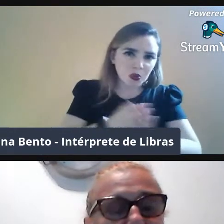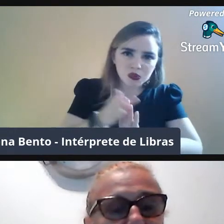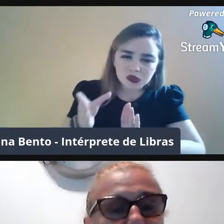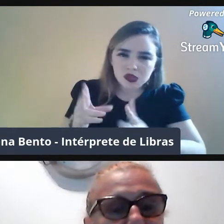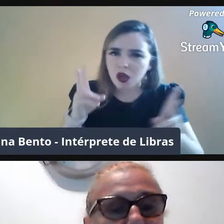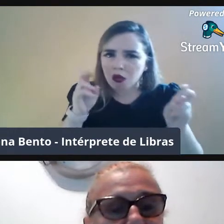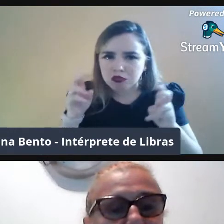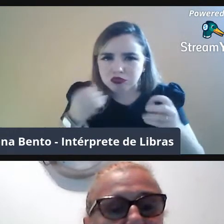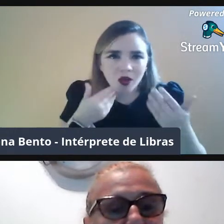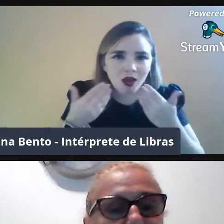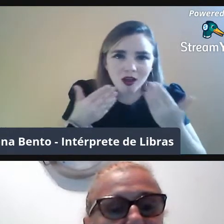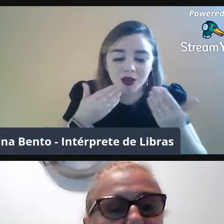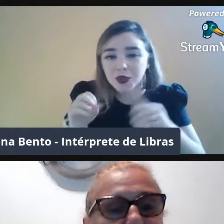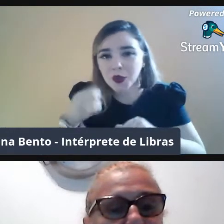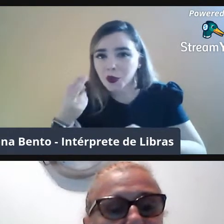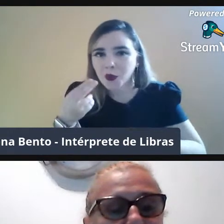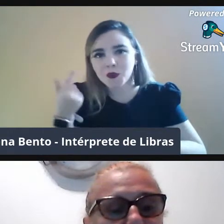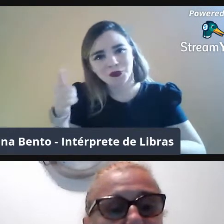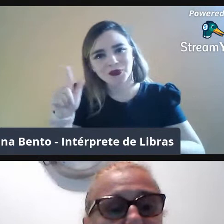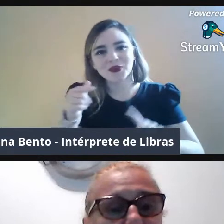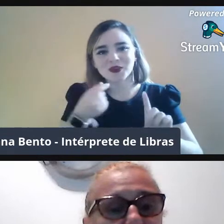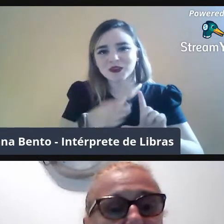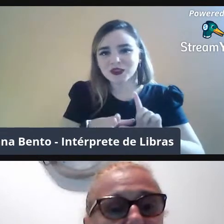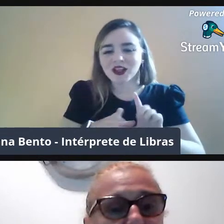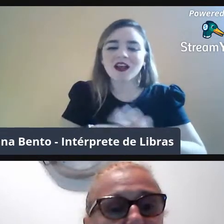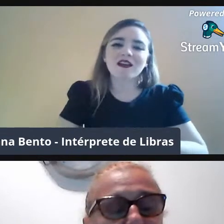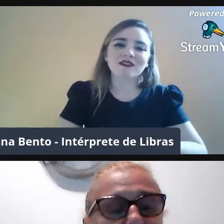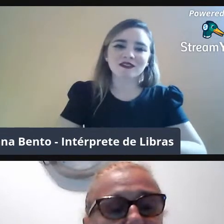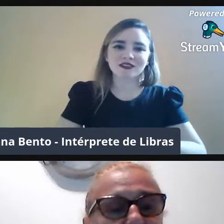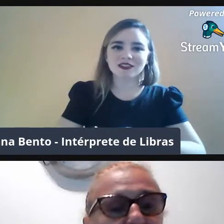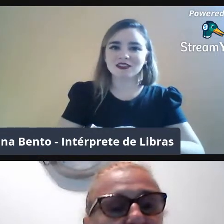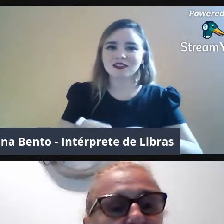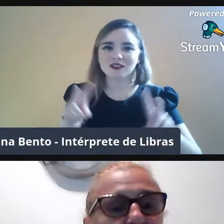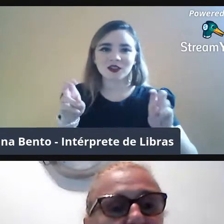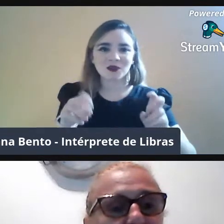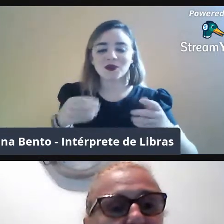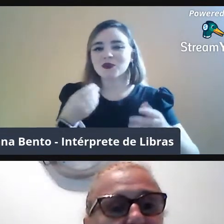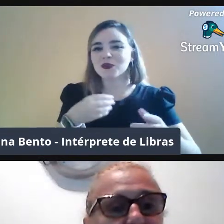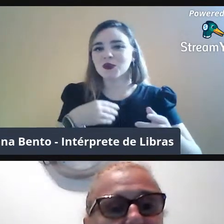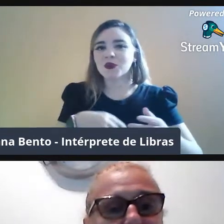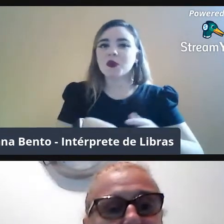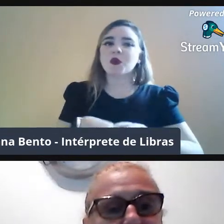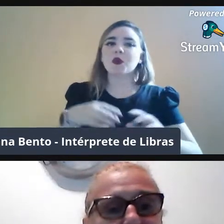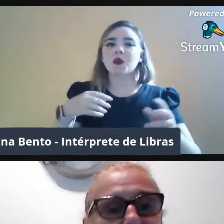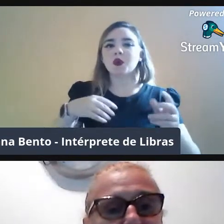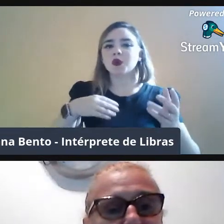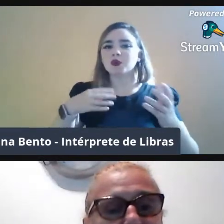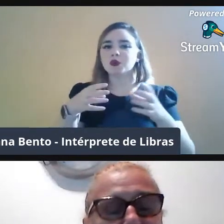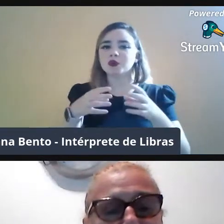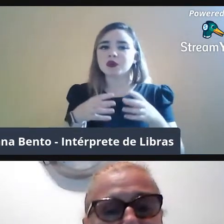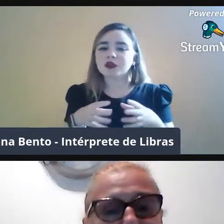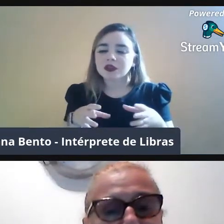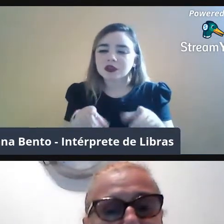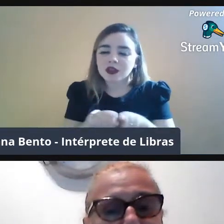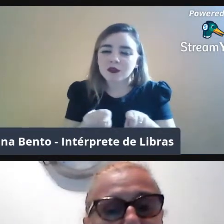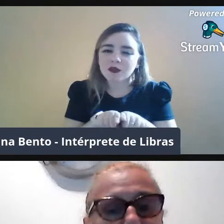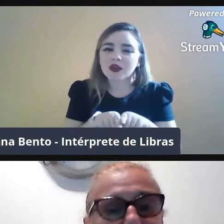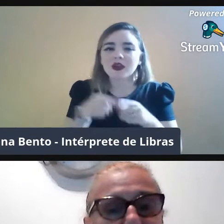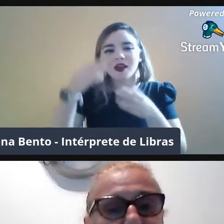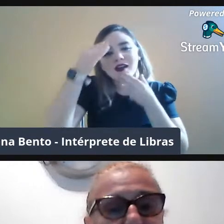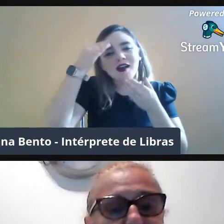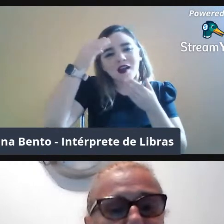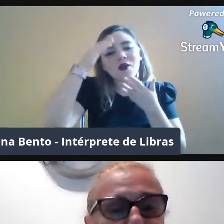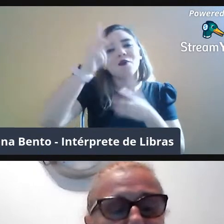até fazer outra live para falar desse assunto. Agradeço demais aos professores da Estácio, que estão sempre